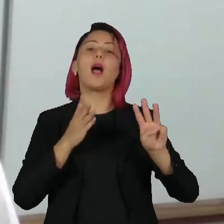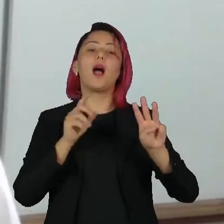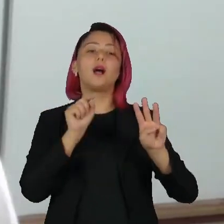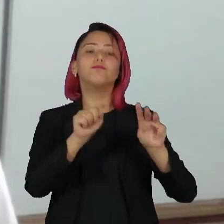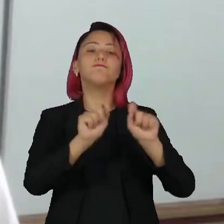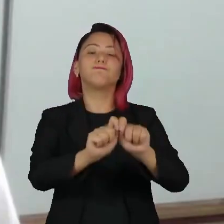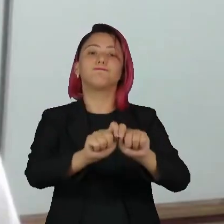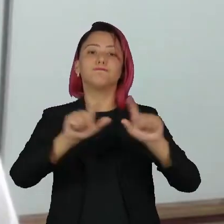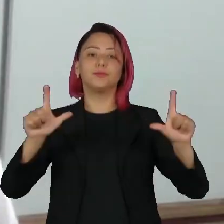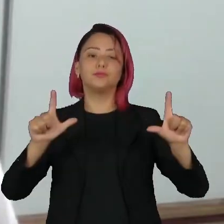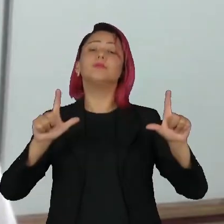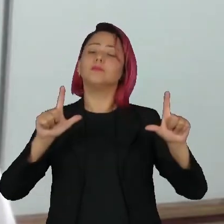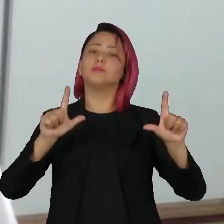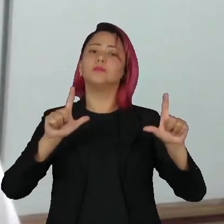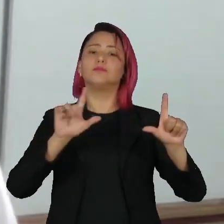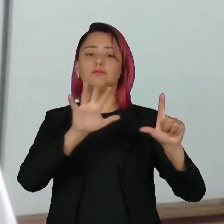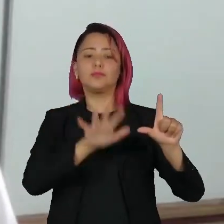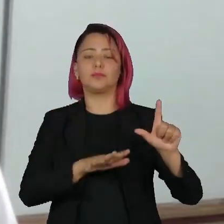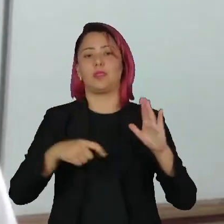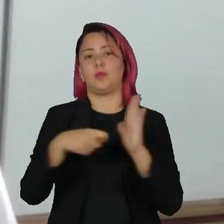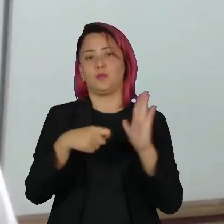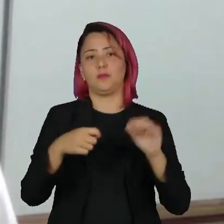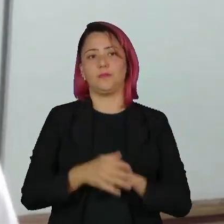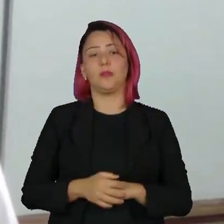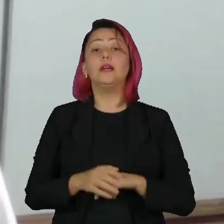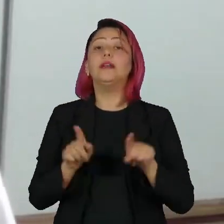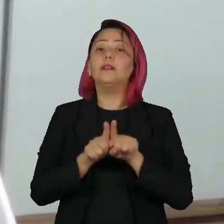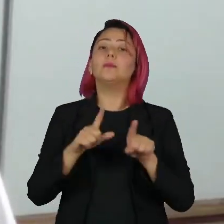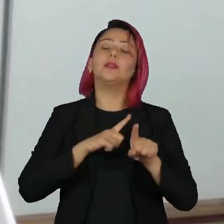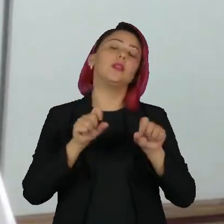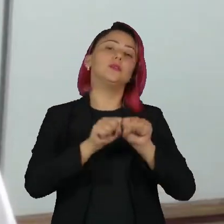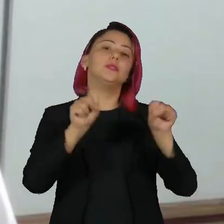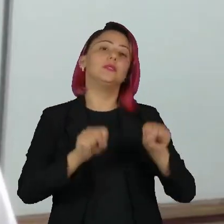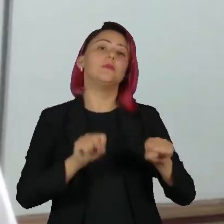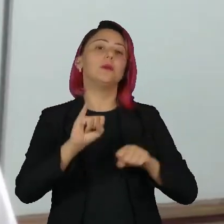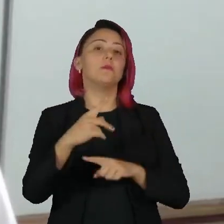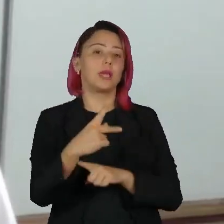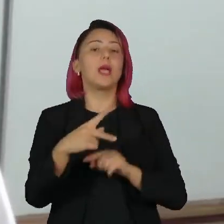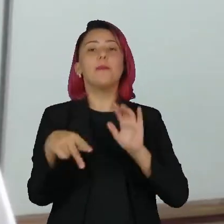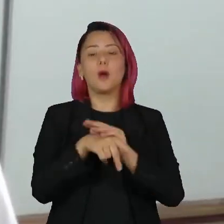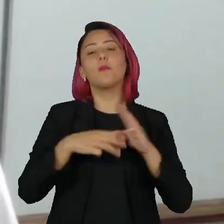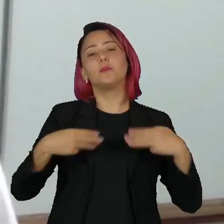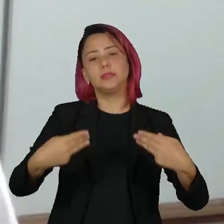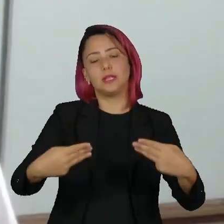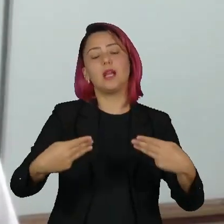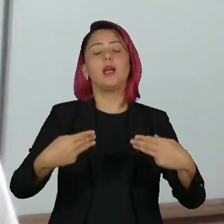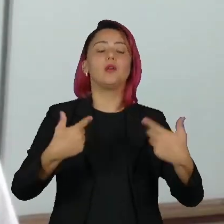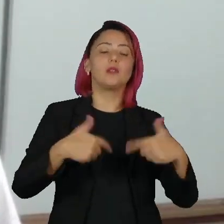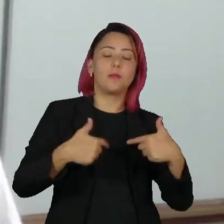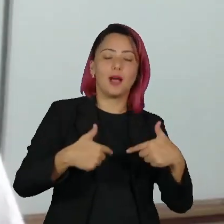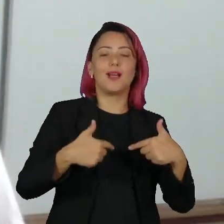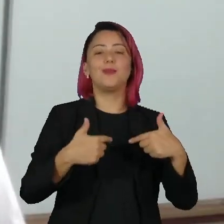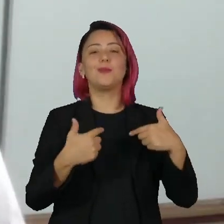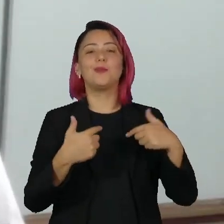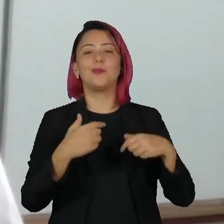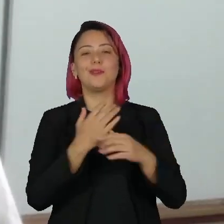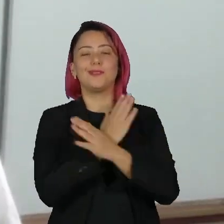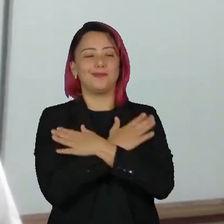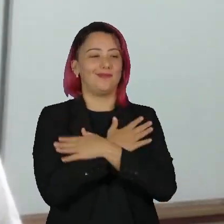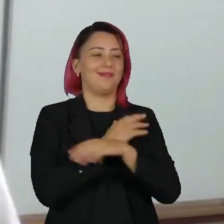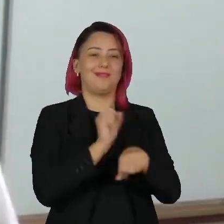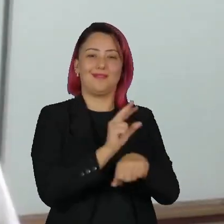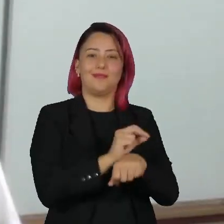www.mpt.mp.br, e o sistema IP de trabalho infantil do Ministério do Trabalho e Emprego, que também é possível fazer uma